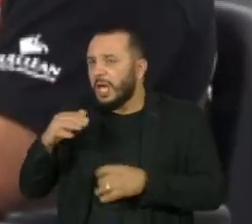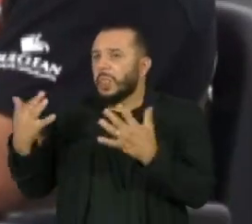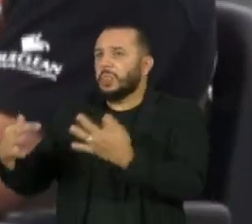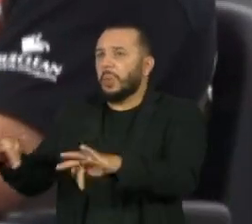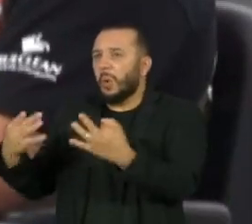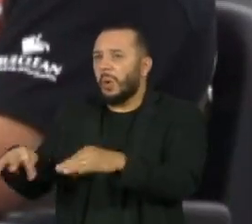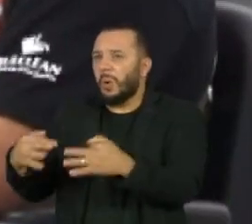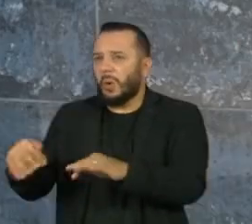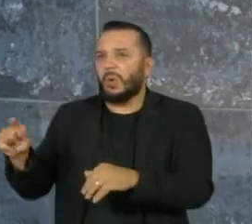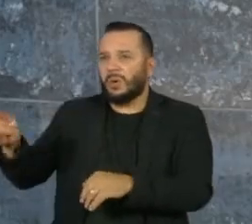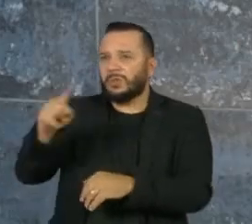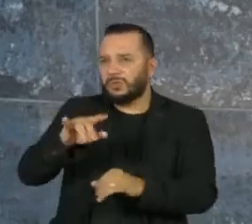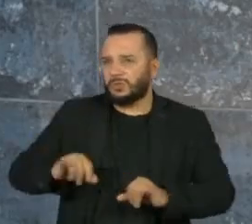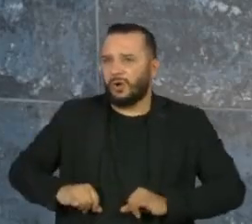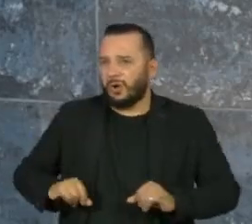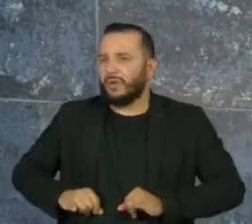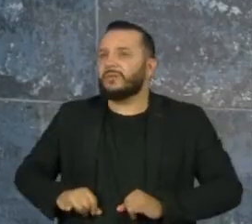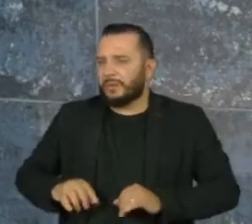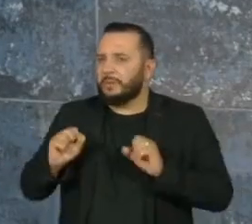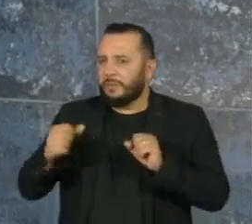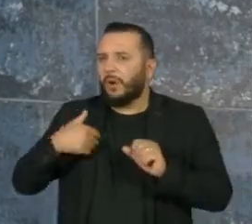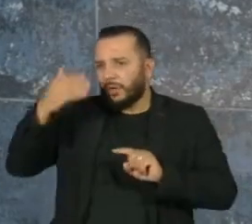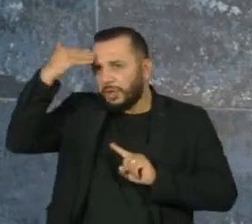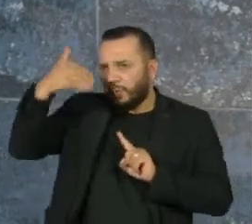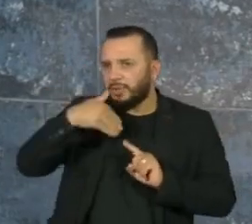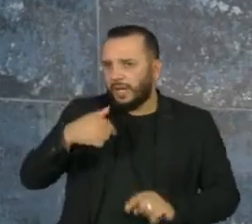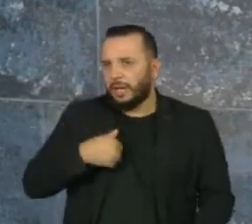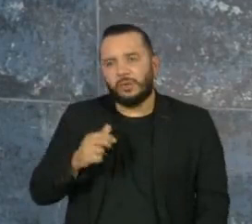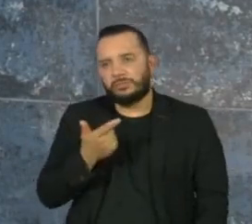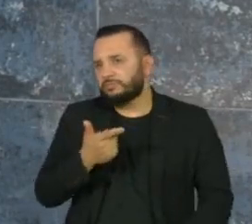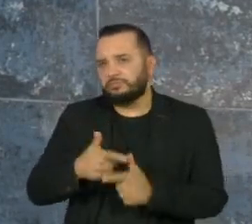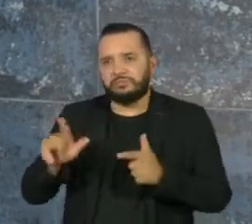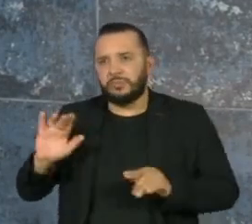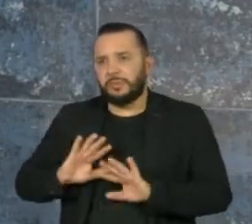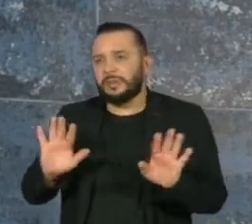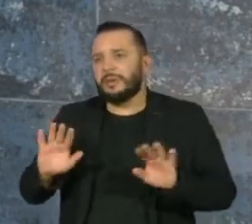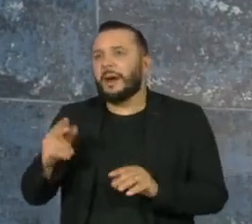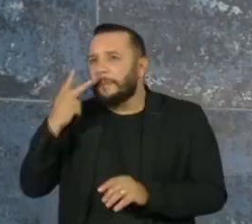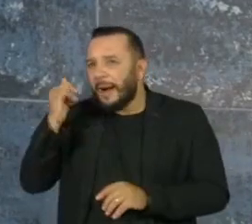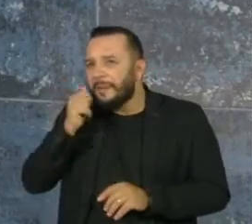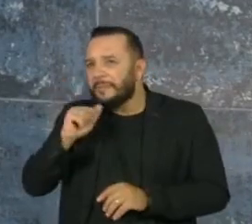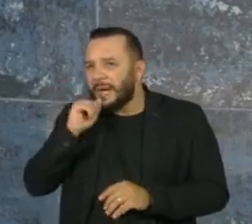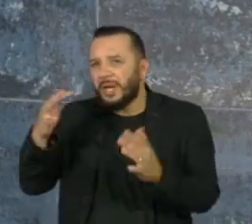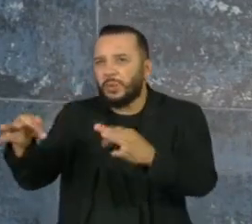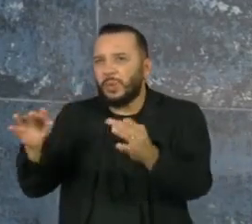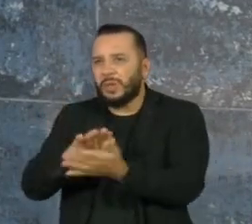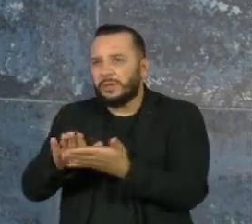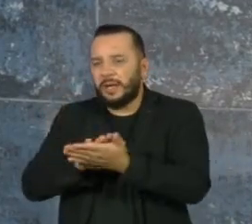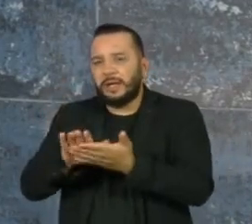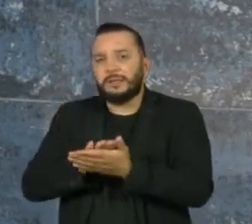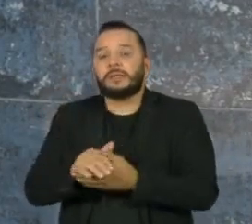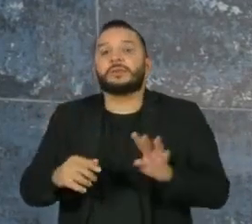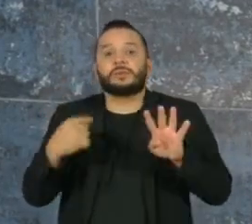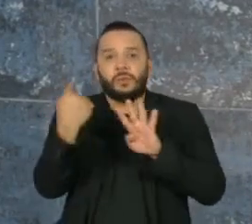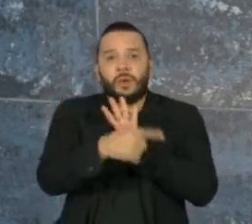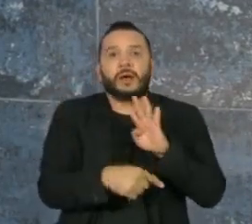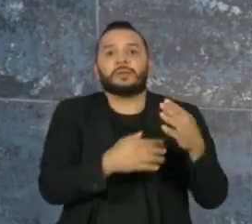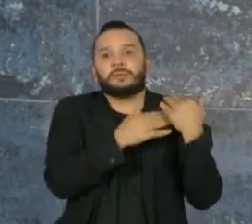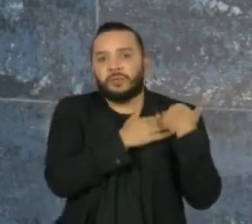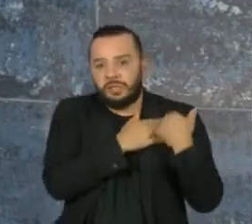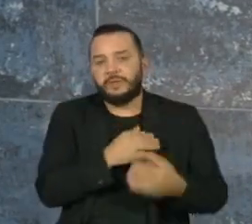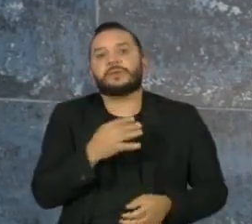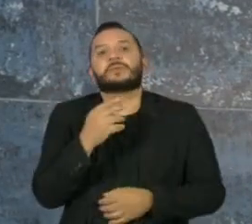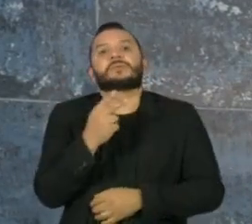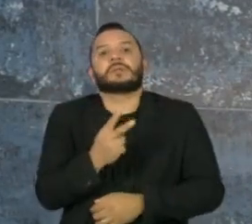mas que tire a dor dos pais. O Ministério Público afirma que os quatro réus foram responsáveis pelas 242